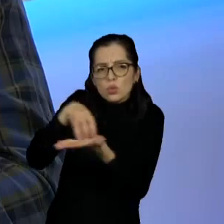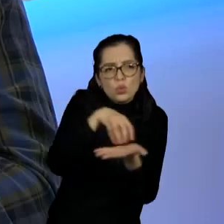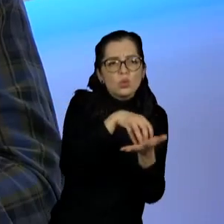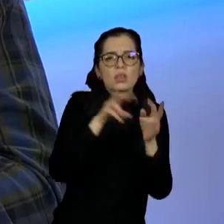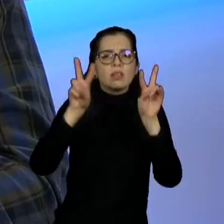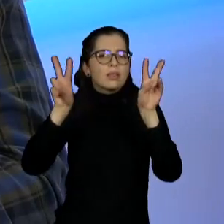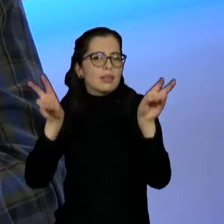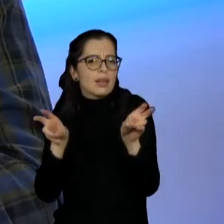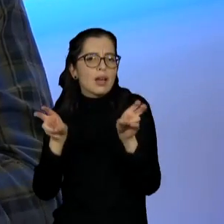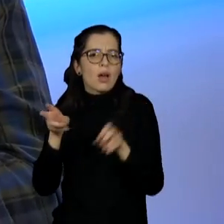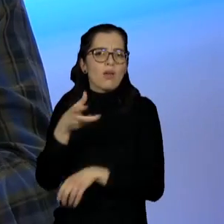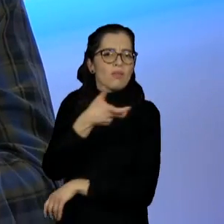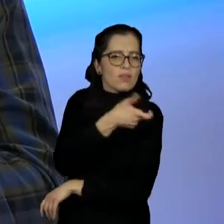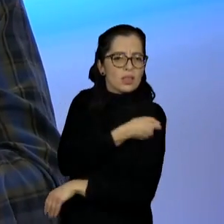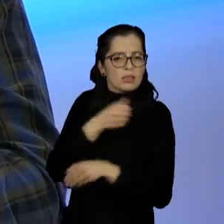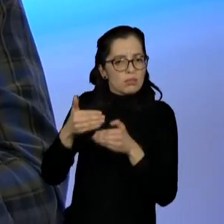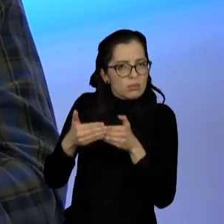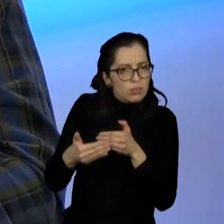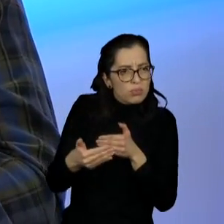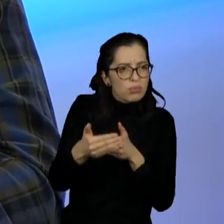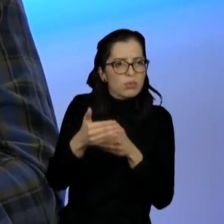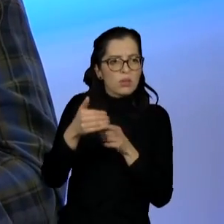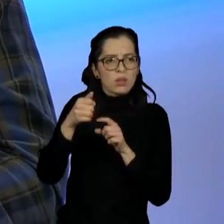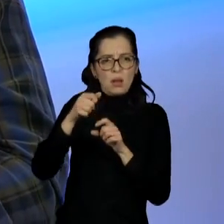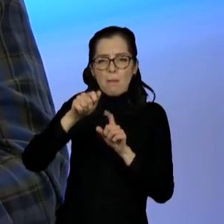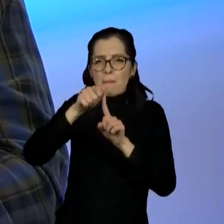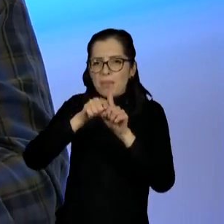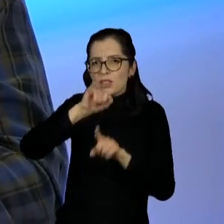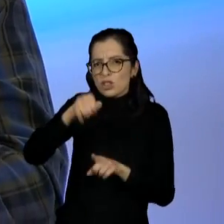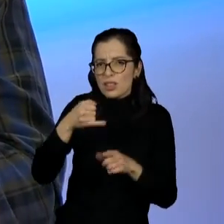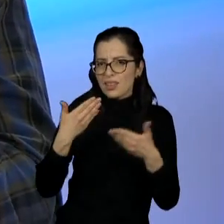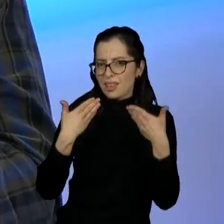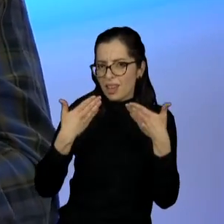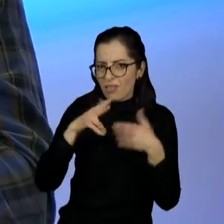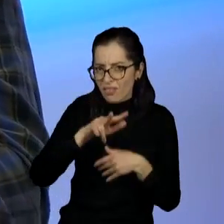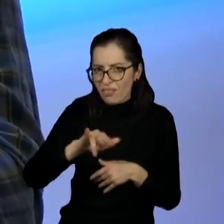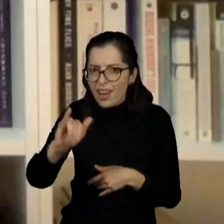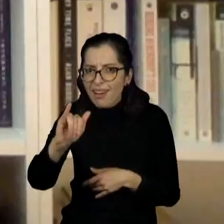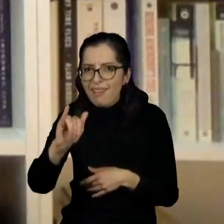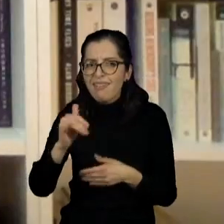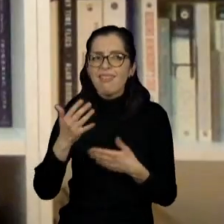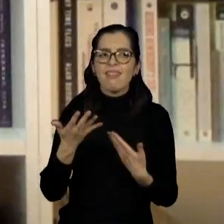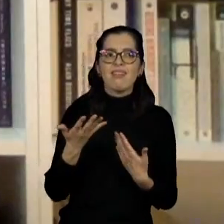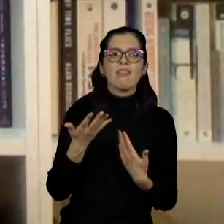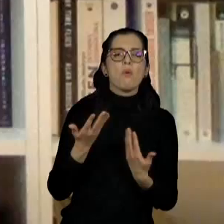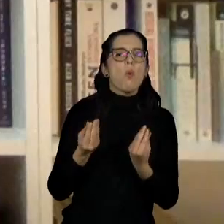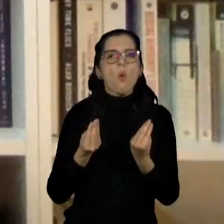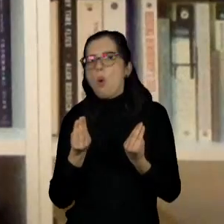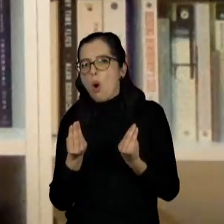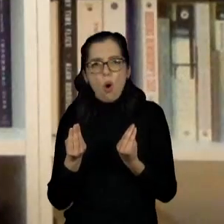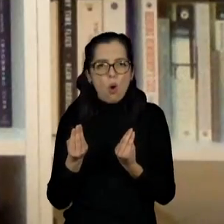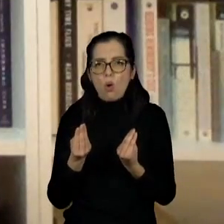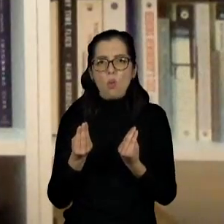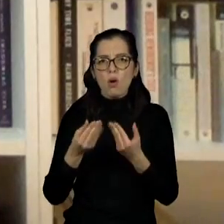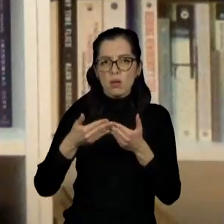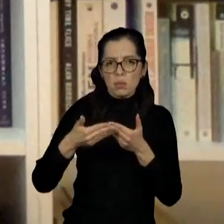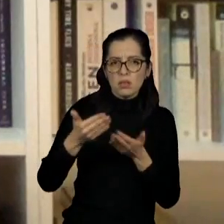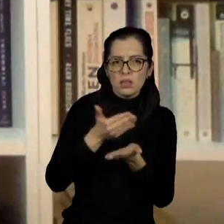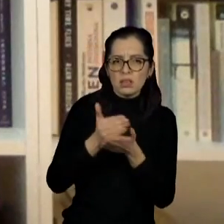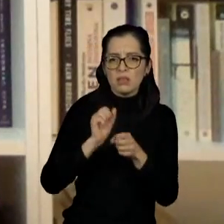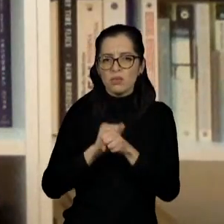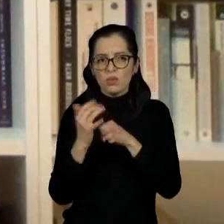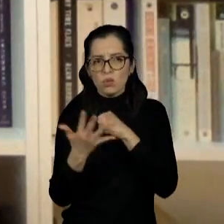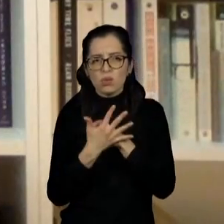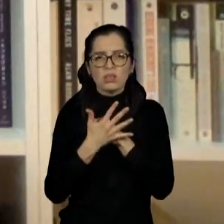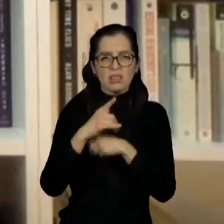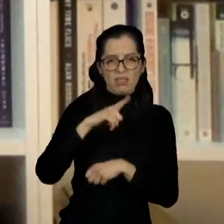vacina já para o início do ano que vem, enfim. O quanto é factível, considerando o momento do começo da pandemia, ter uma